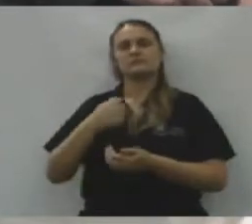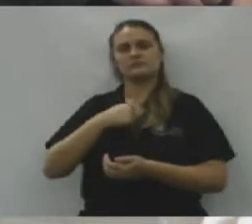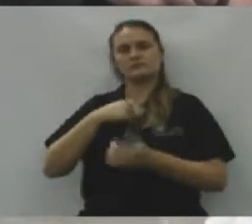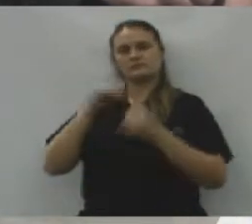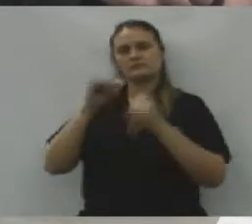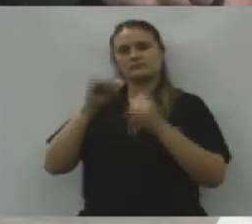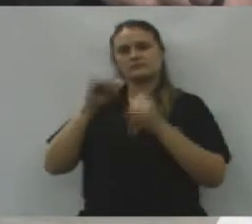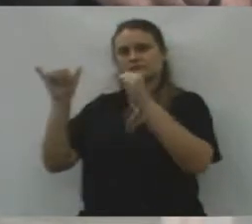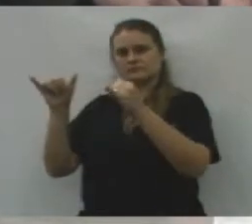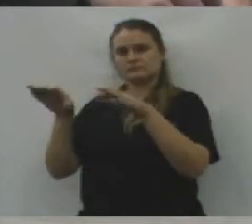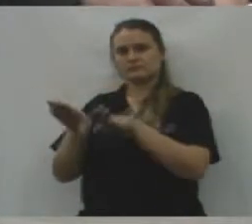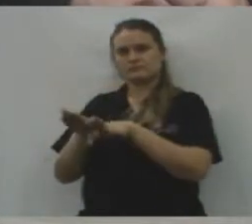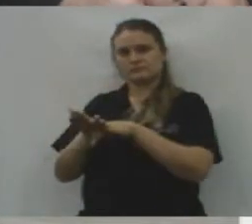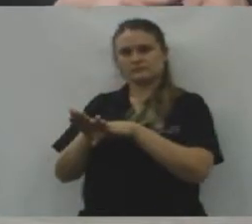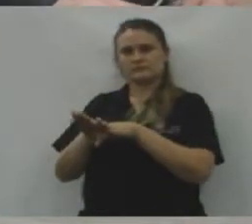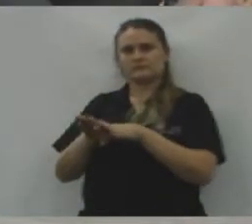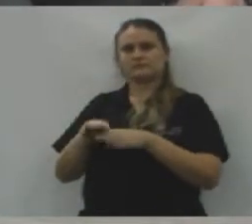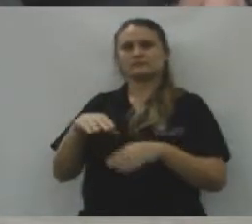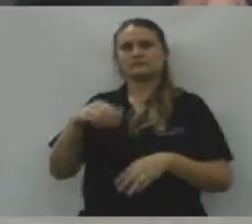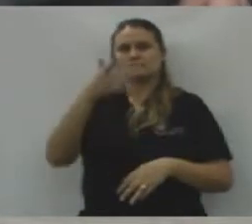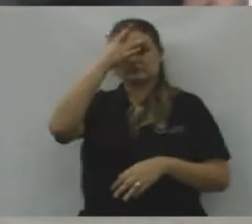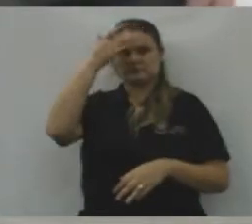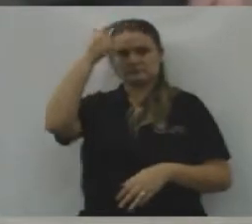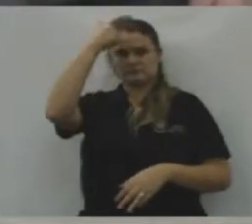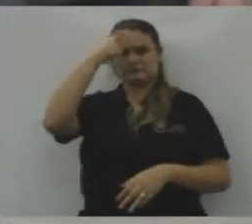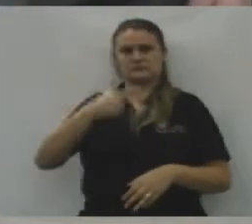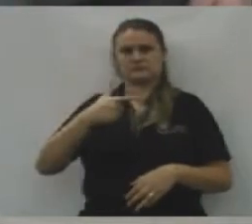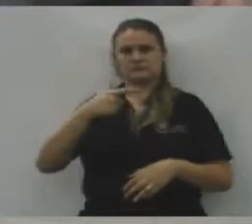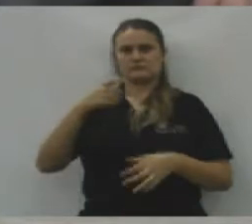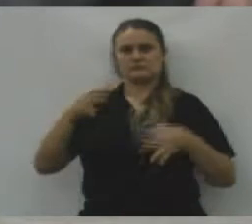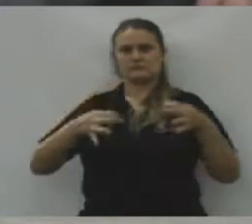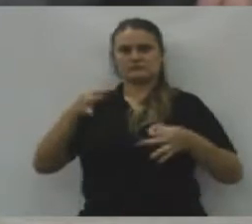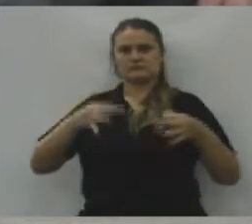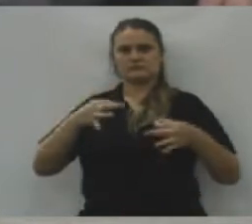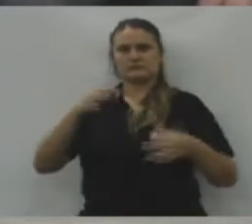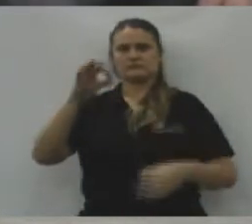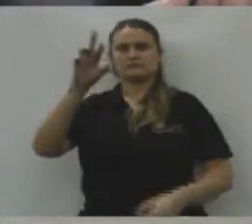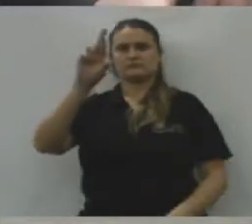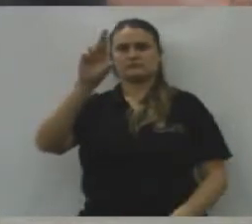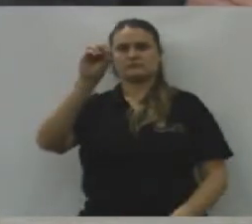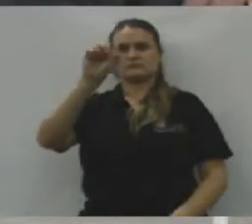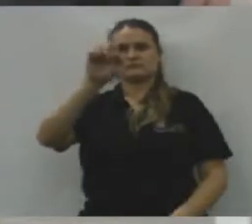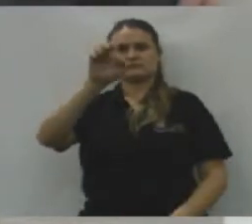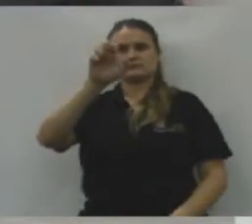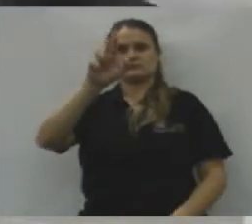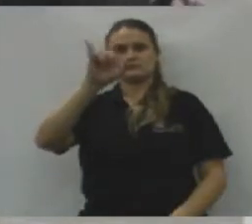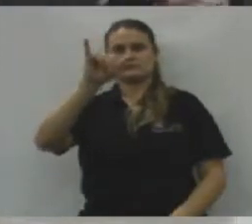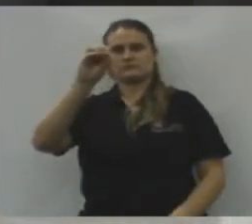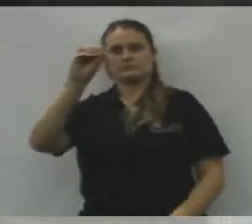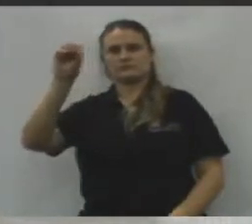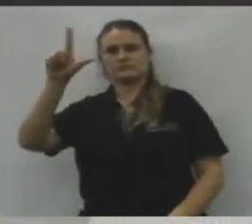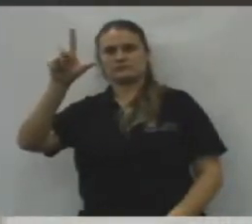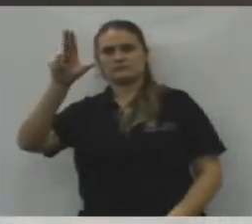Informo ainda que o Corregedor-Geral de Justiça, desembargador Rogério Luiz Nilsen